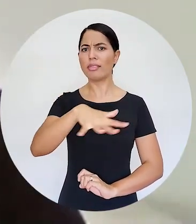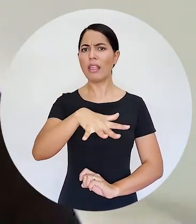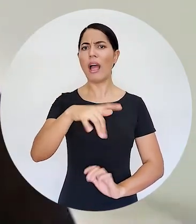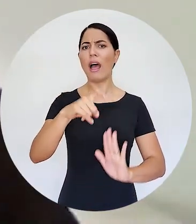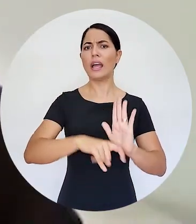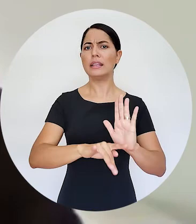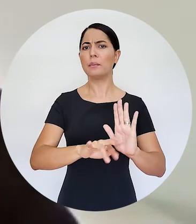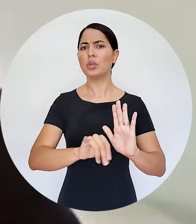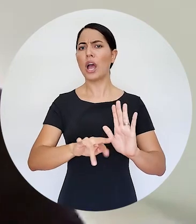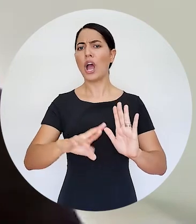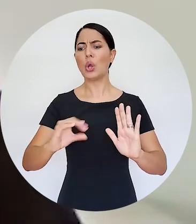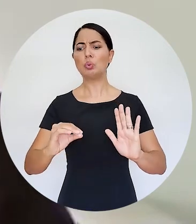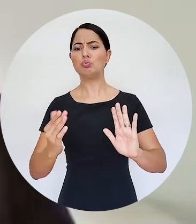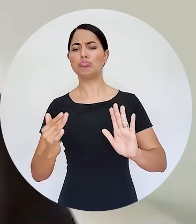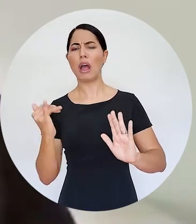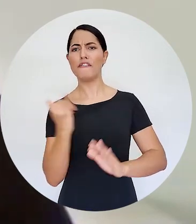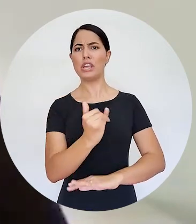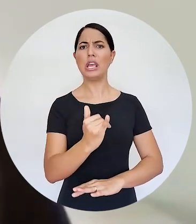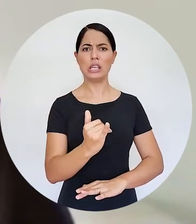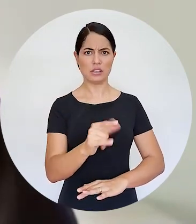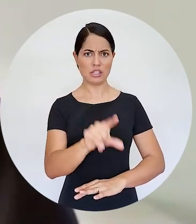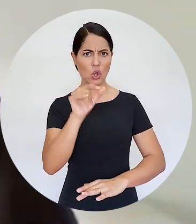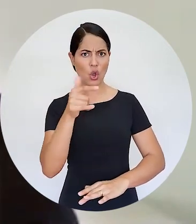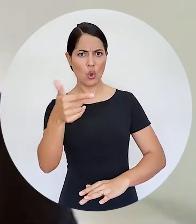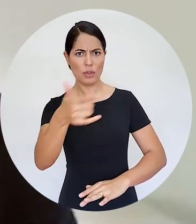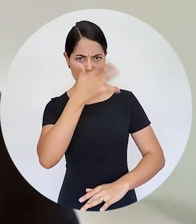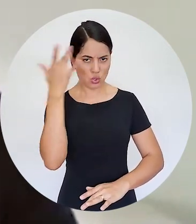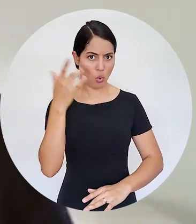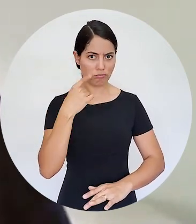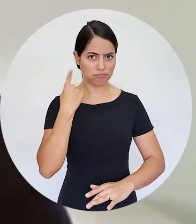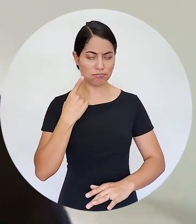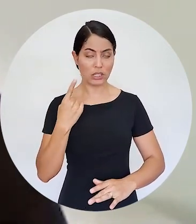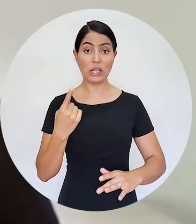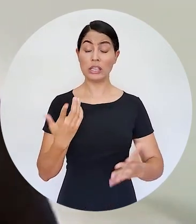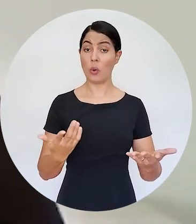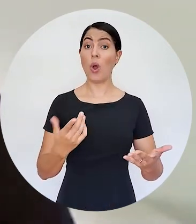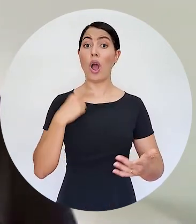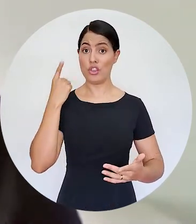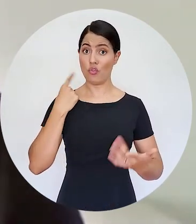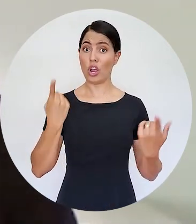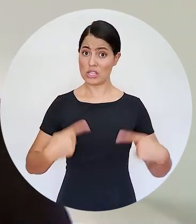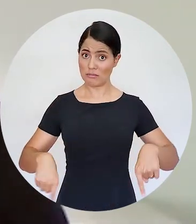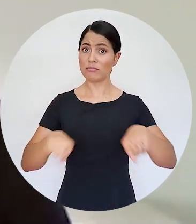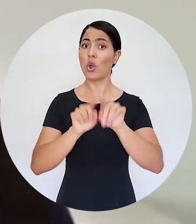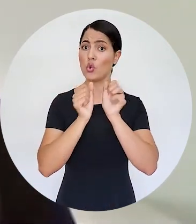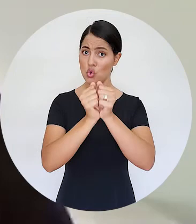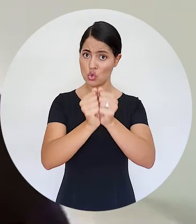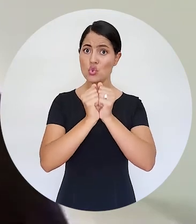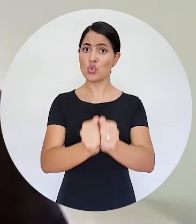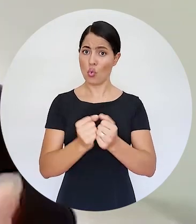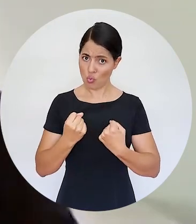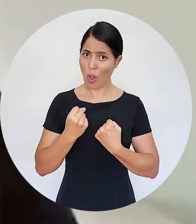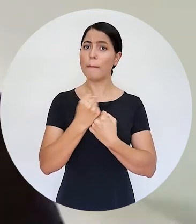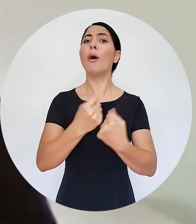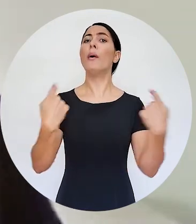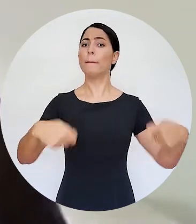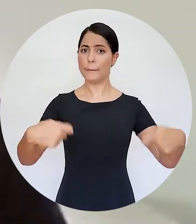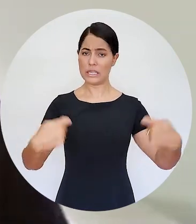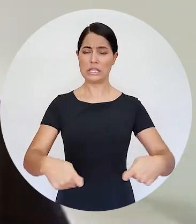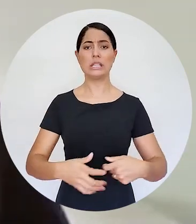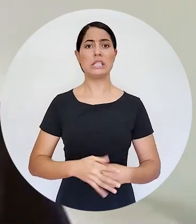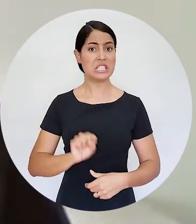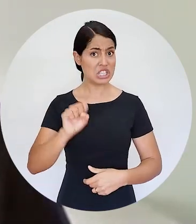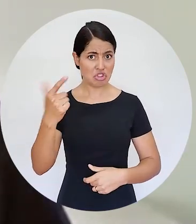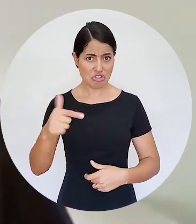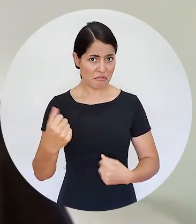tributarista Você comenta né O networking que é muito importante e nenhuma advocacia vai para frente sem apoio de outros colegas que você